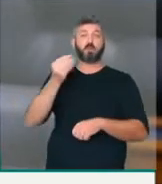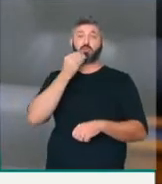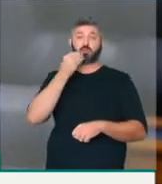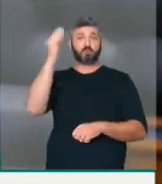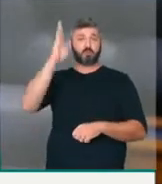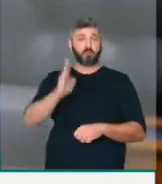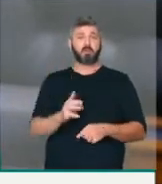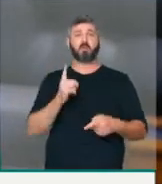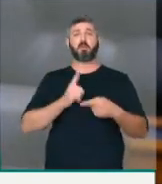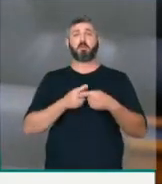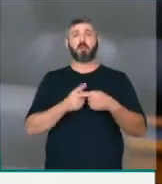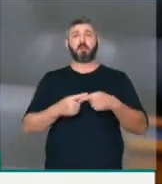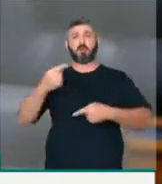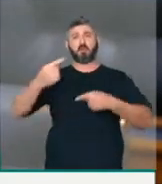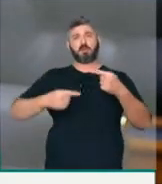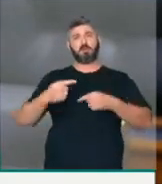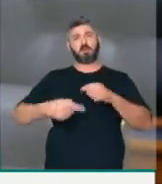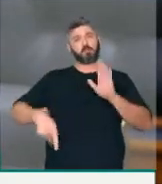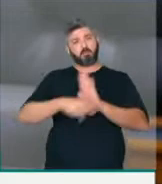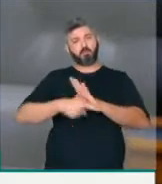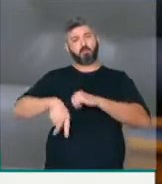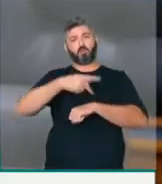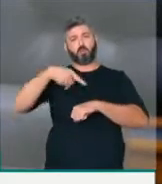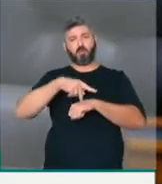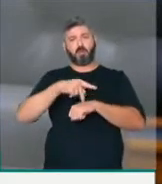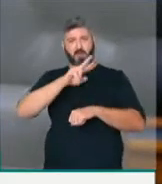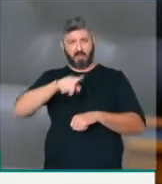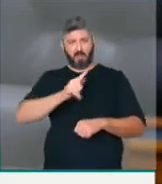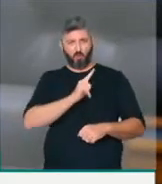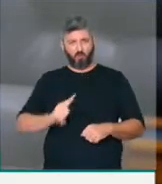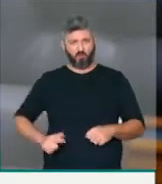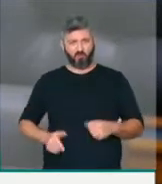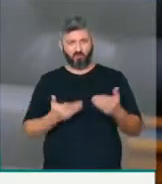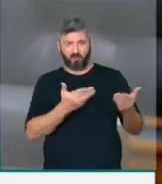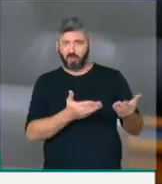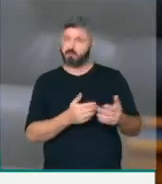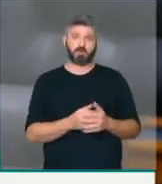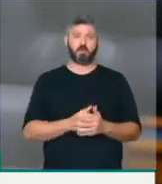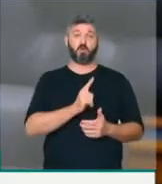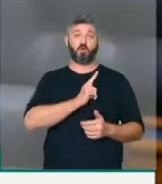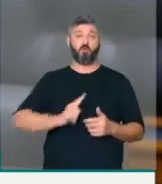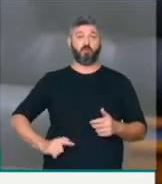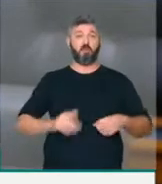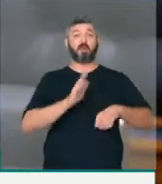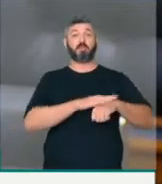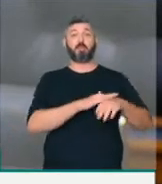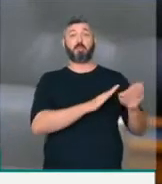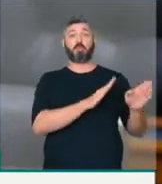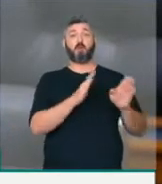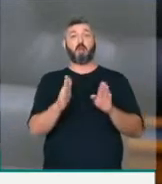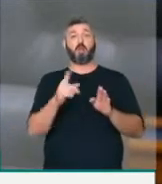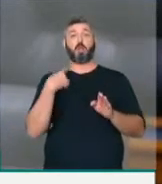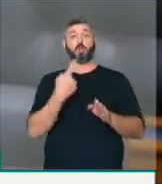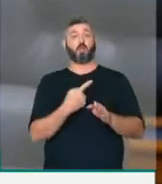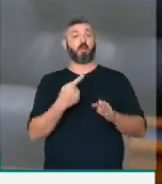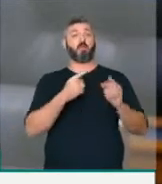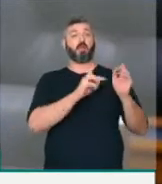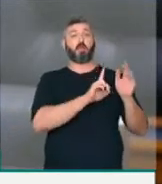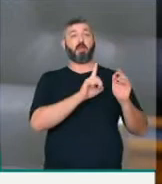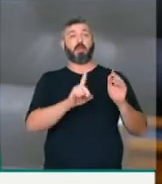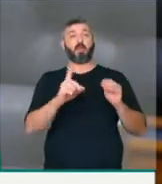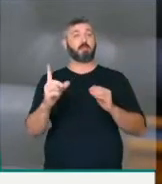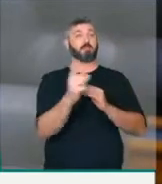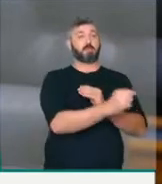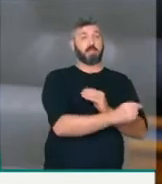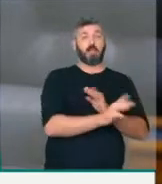Brasil, porque esse é um debate de Estado, esse não é um debate de governo. Os governos passam, nós vamos passar. Fica o legado da